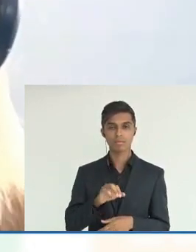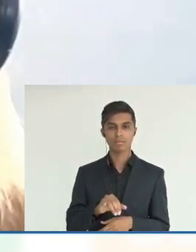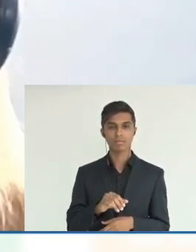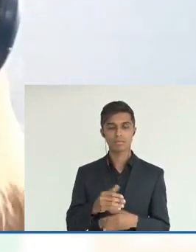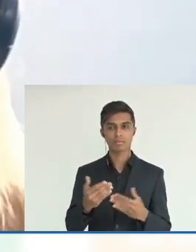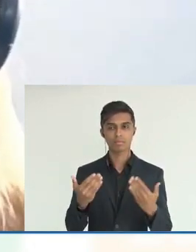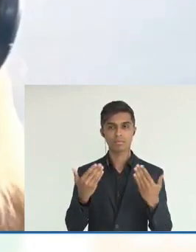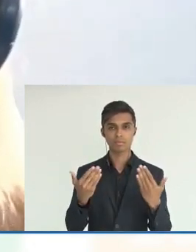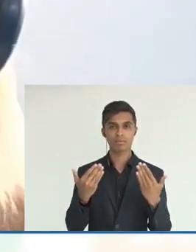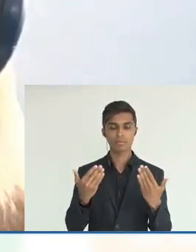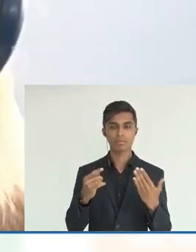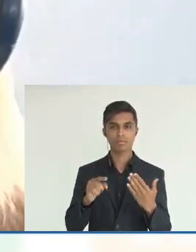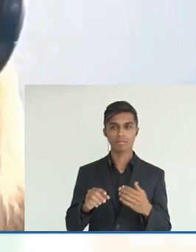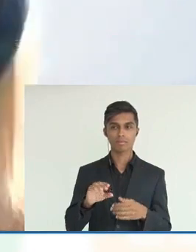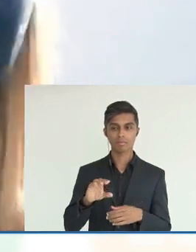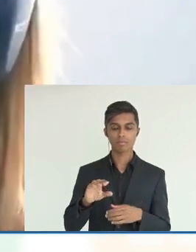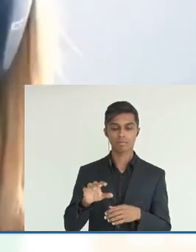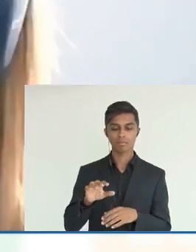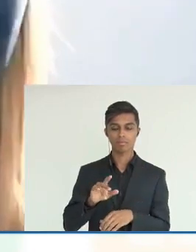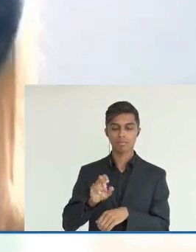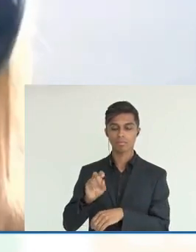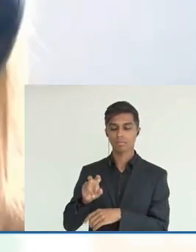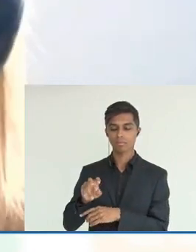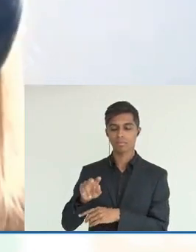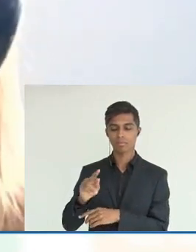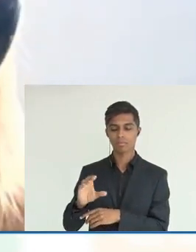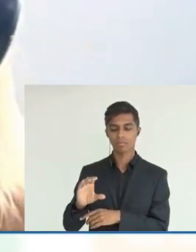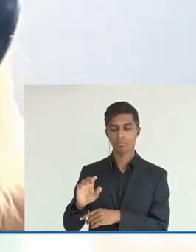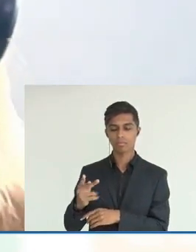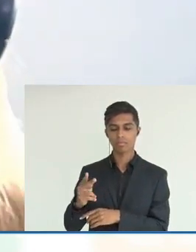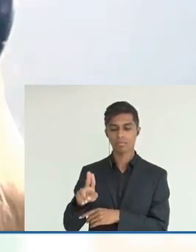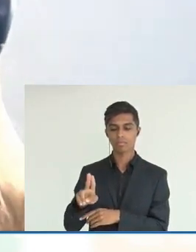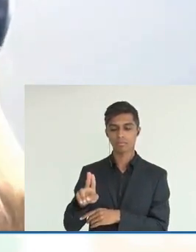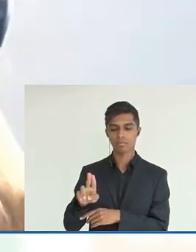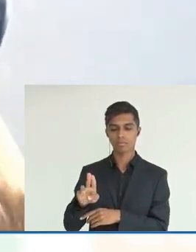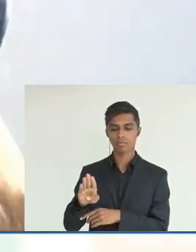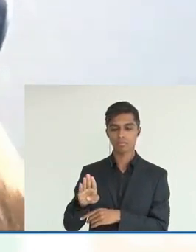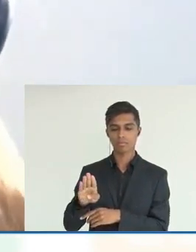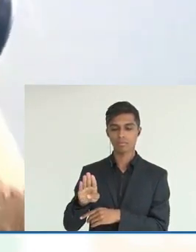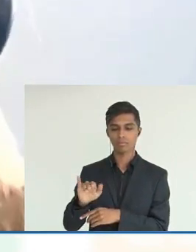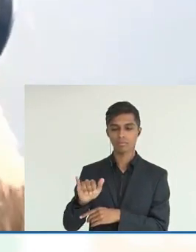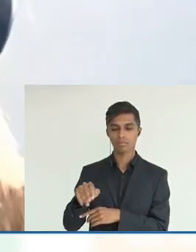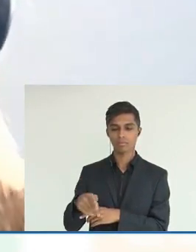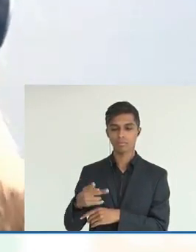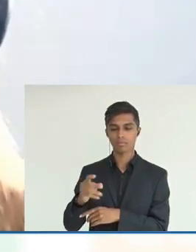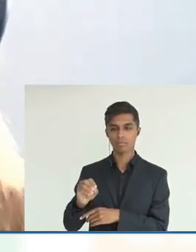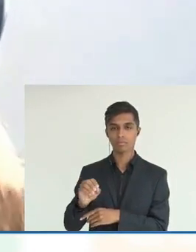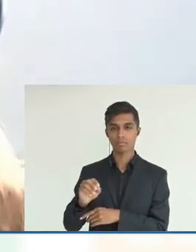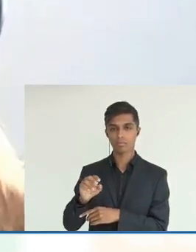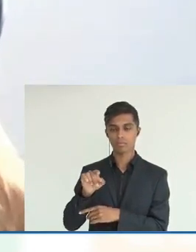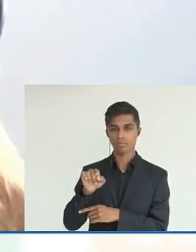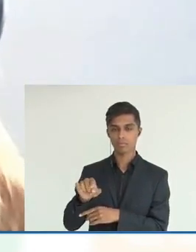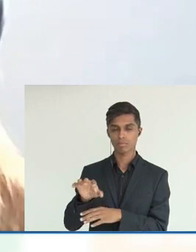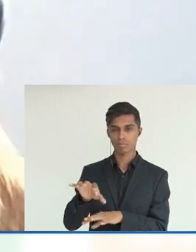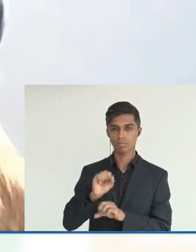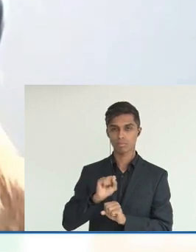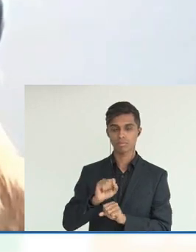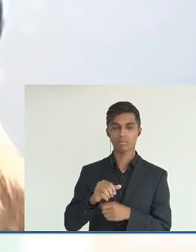suspeitos de intoxicação por chumbinho. Lembrando que chumbinho é um composto clandestino,